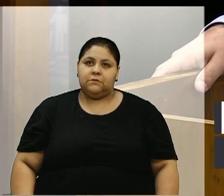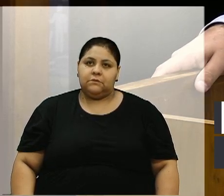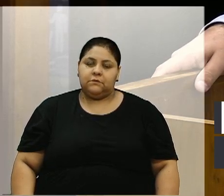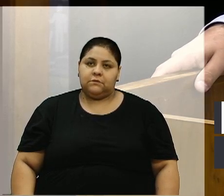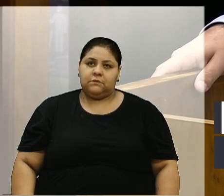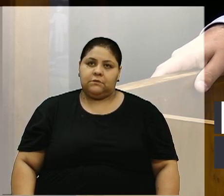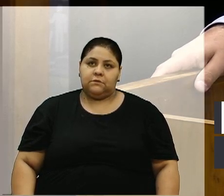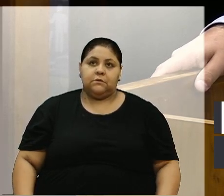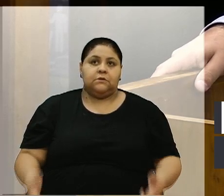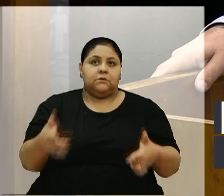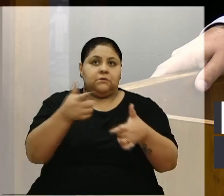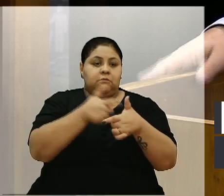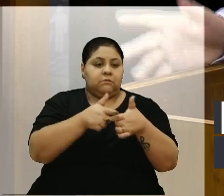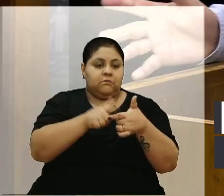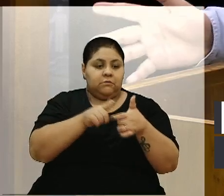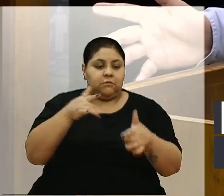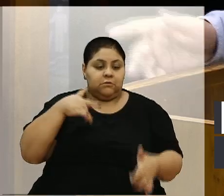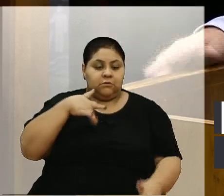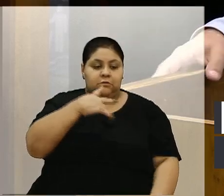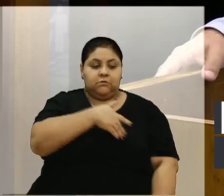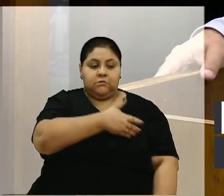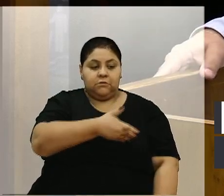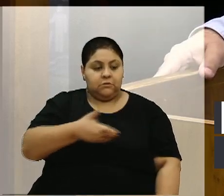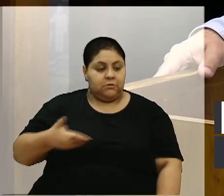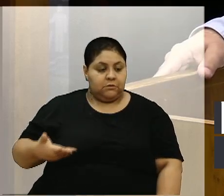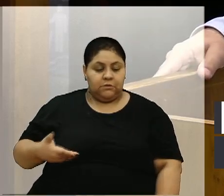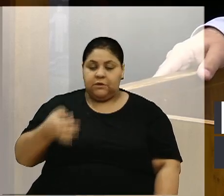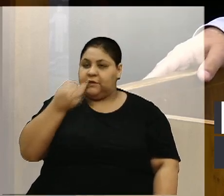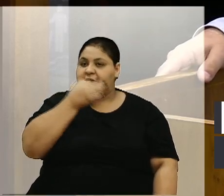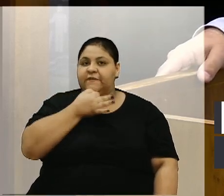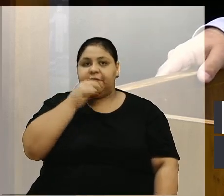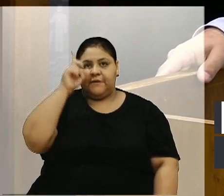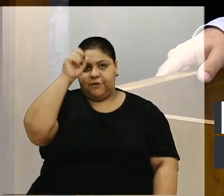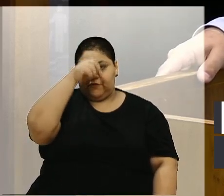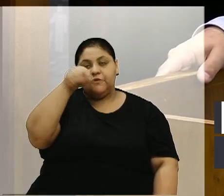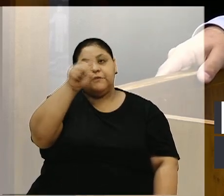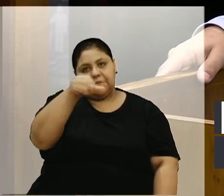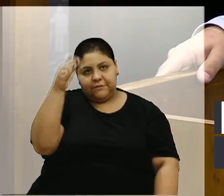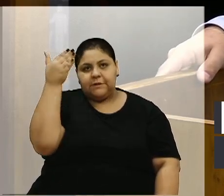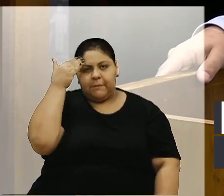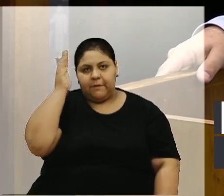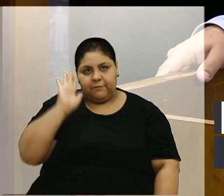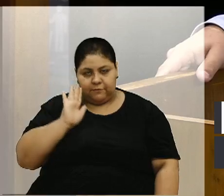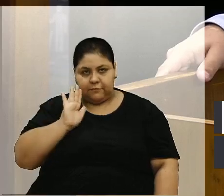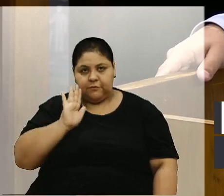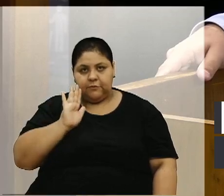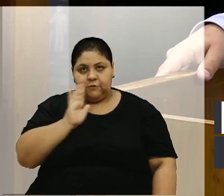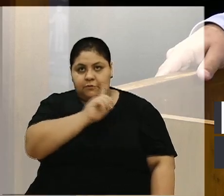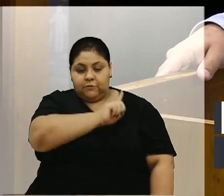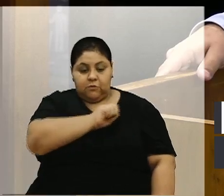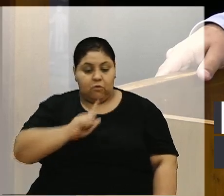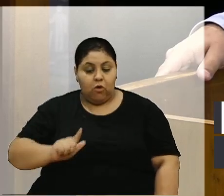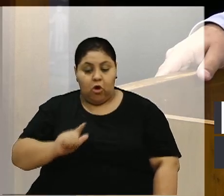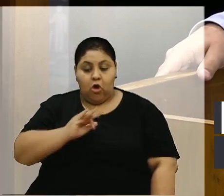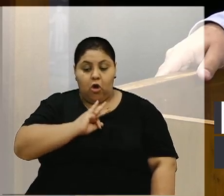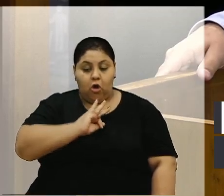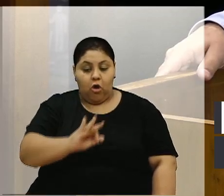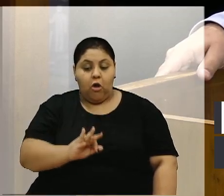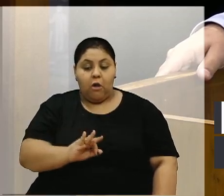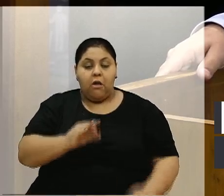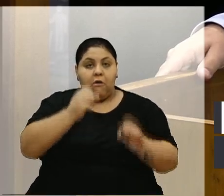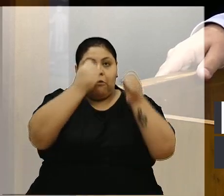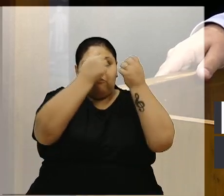a situação da saúde pública em Caxias é caótica, e todos nós sabemos. O governo federal